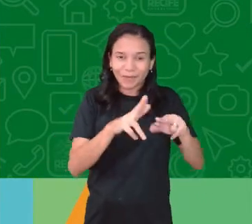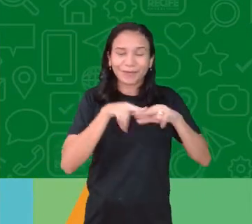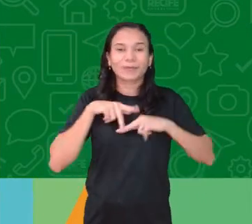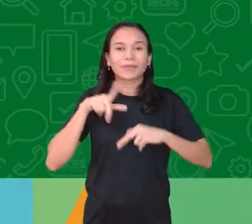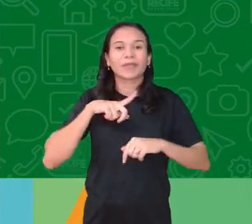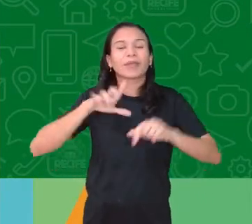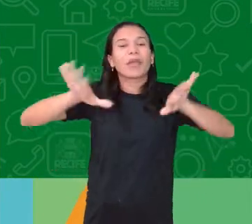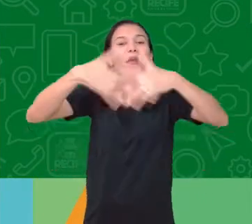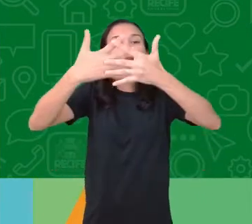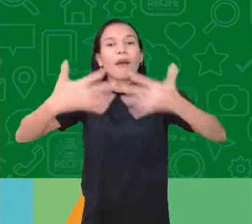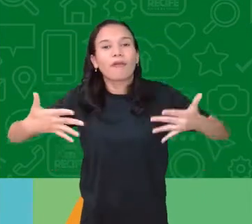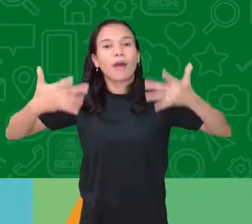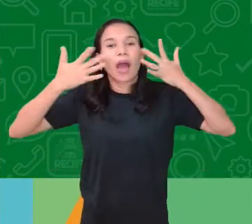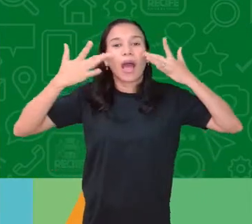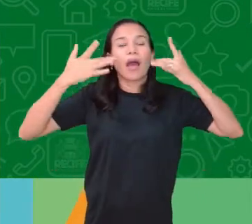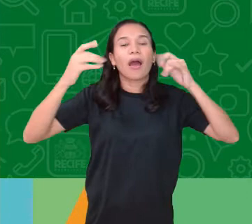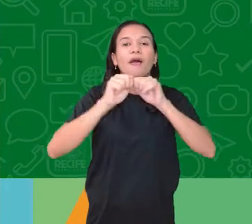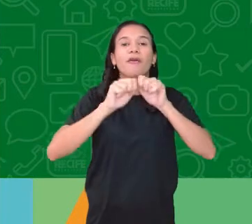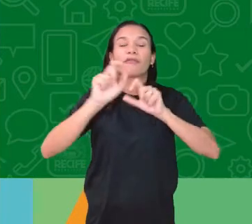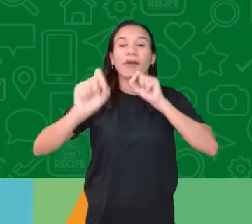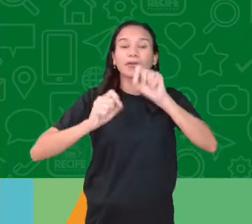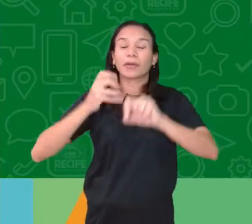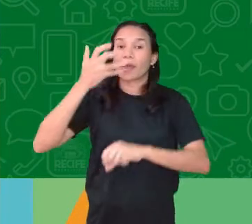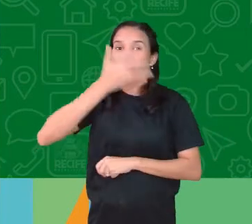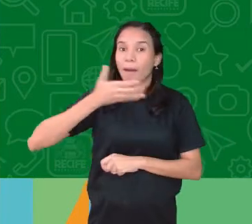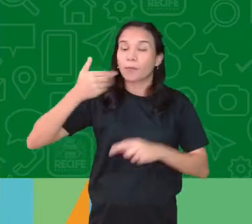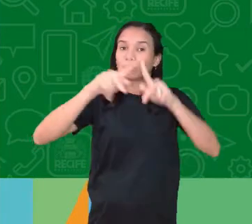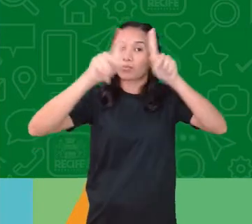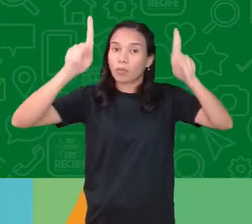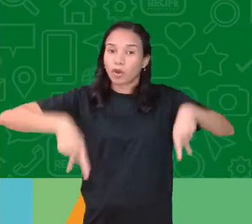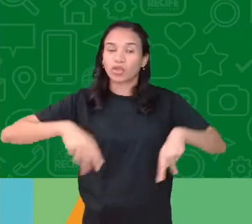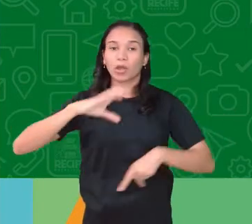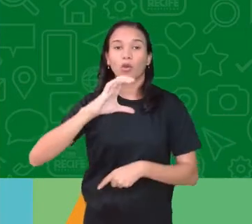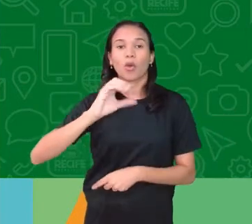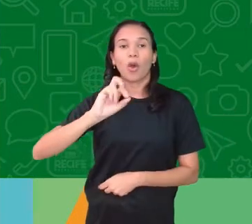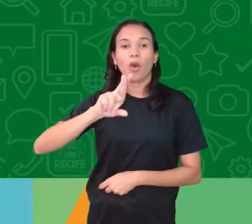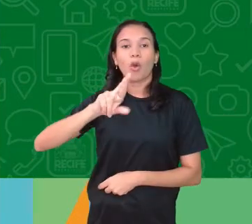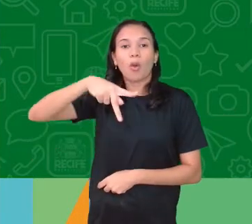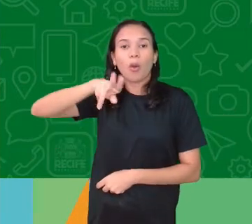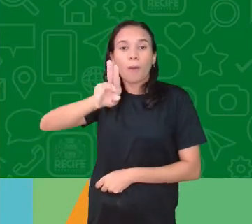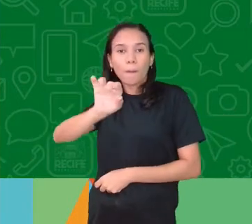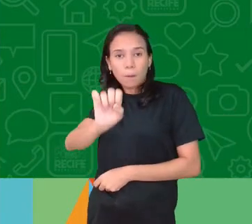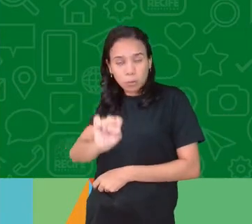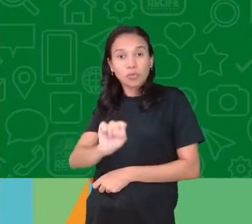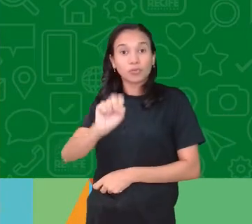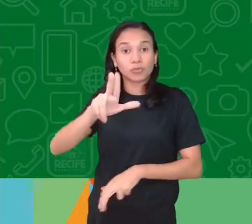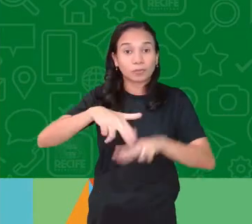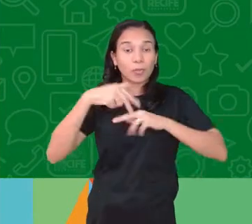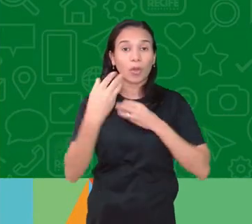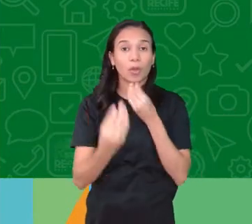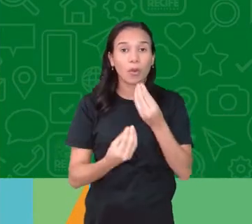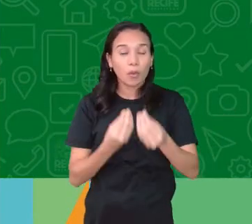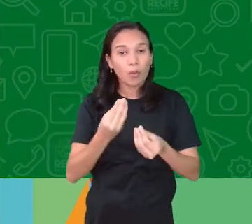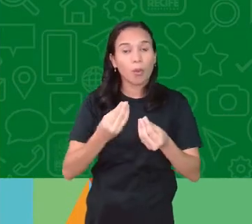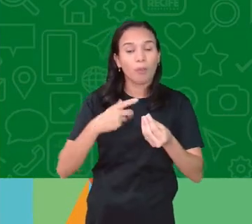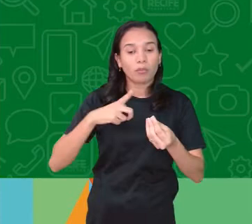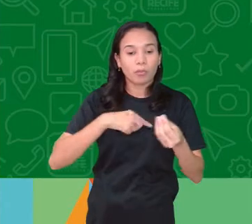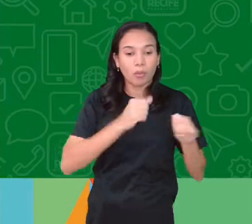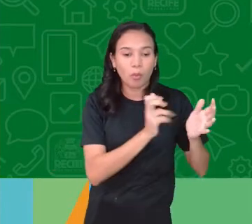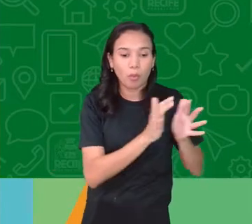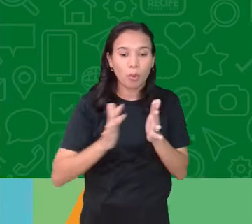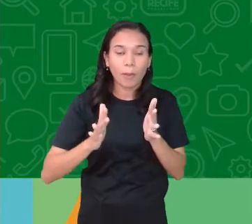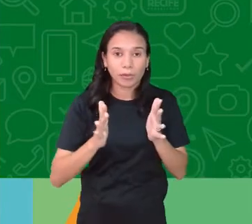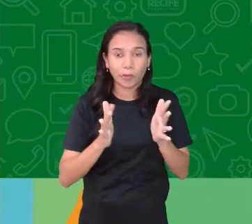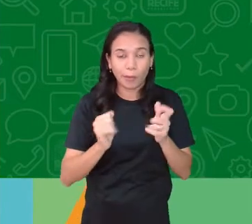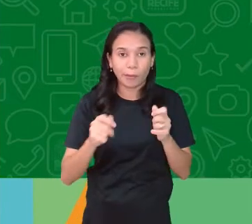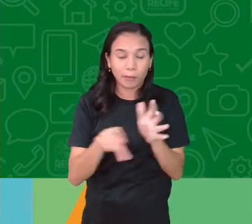espetáculo foi montado e produzido através do projeto Corpus, né? Ele começou com uns vídeos e depois ele foi para o